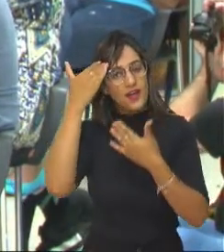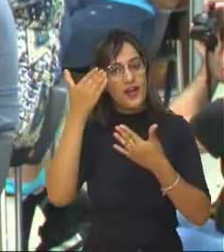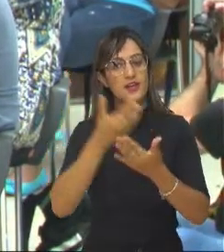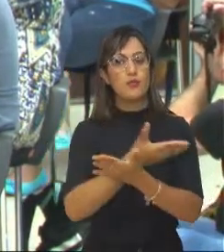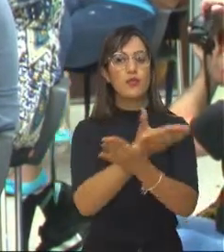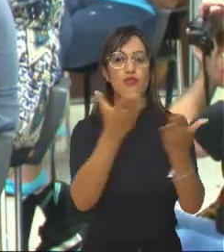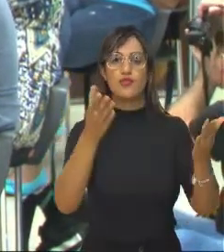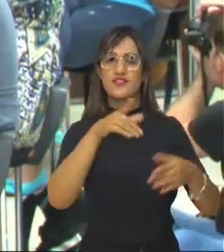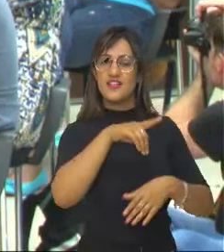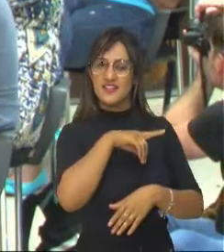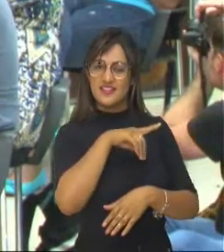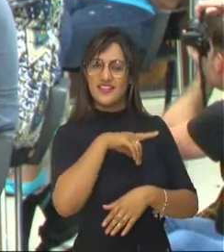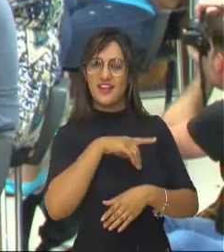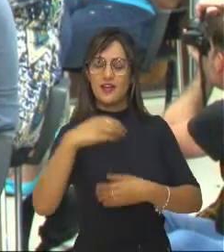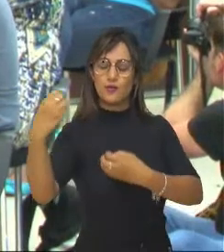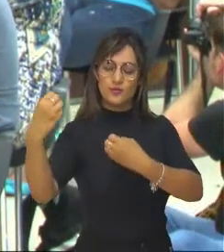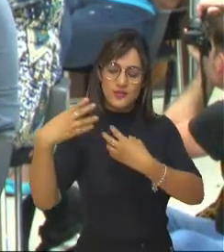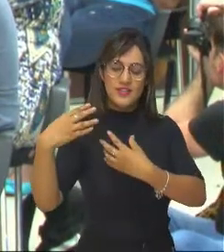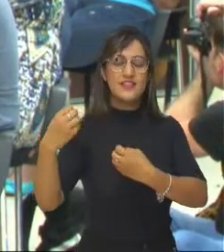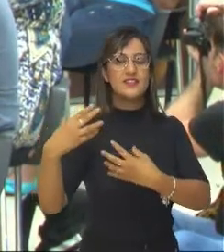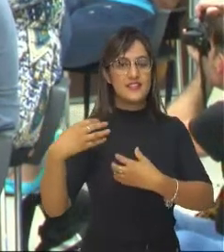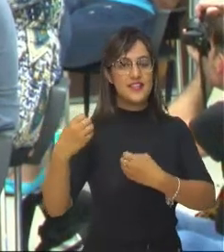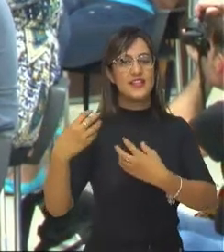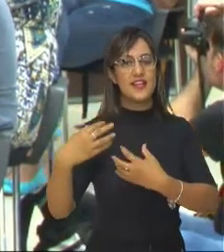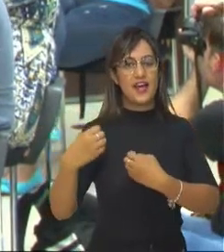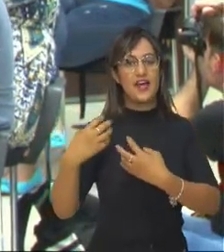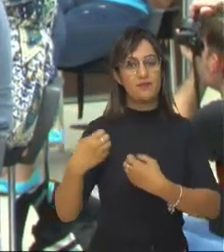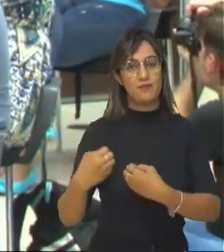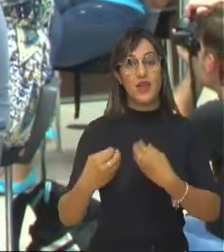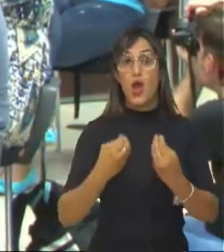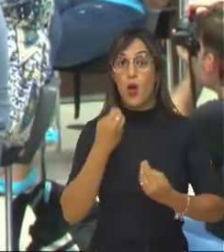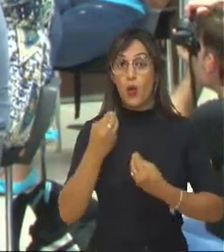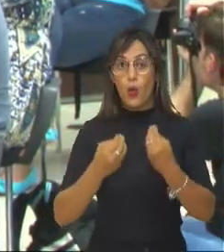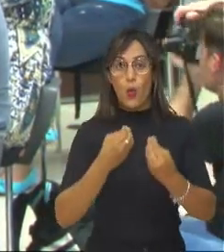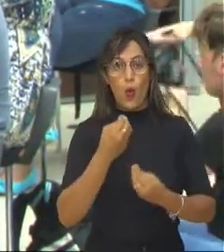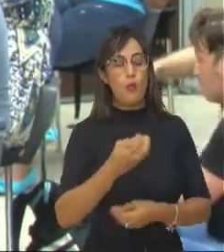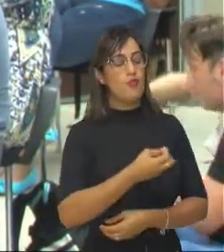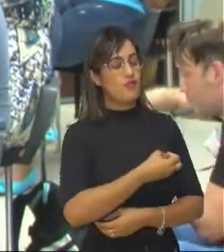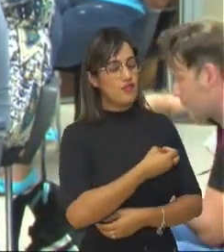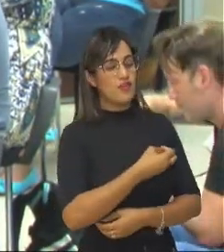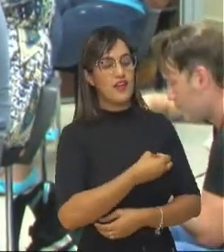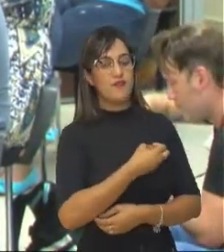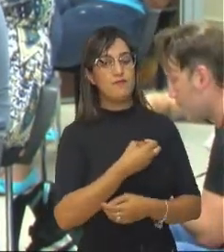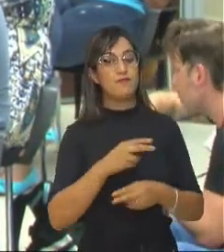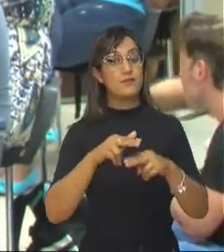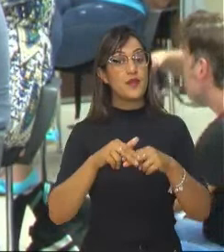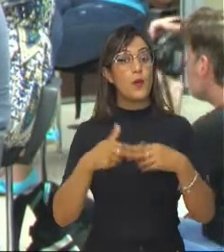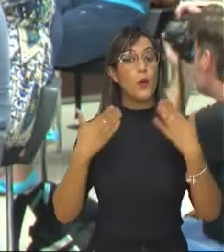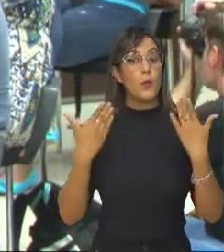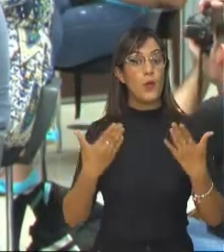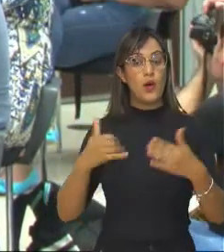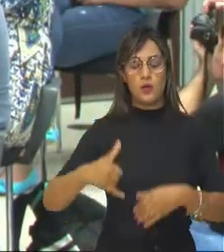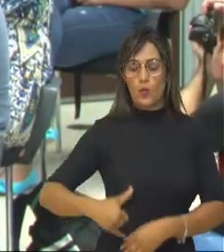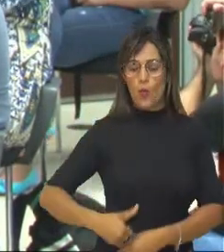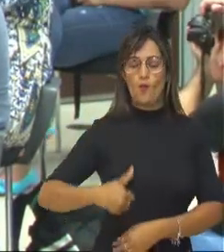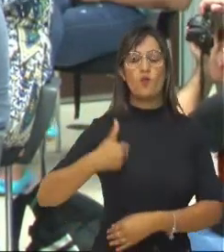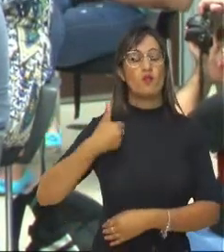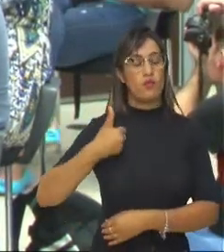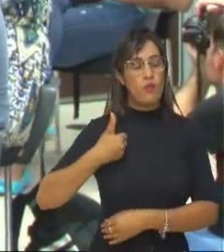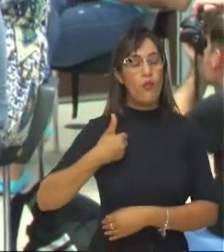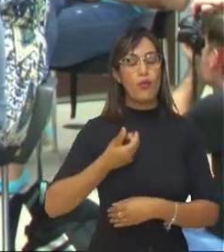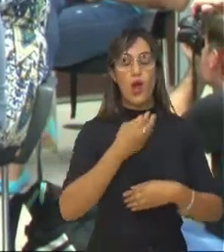por ensinarem a nós como se deve existir. Portanto, é com um orgulho que não cabe em